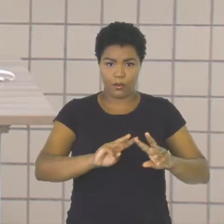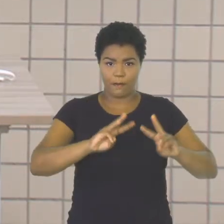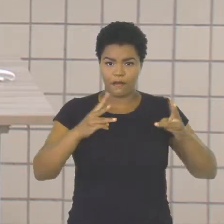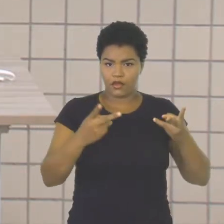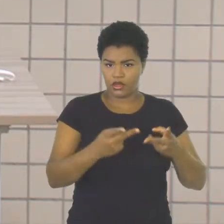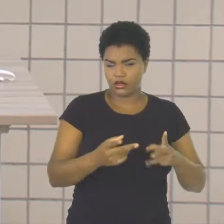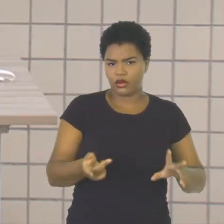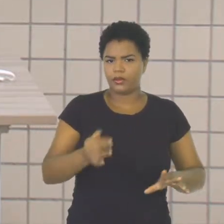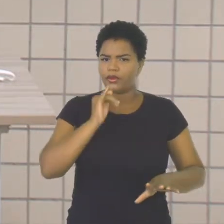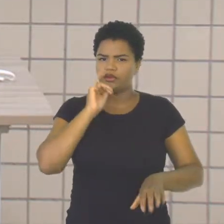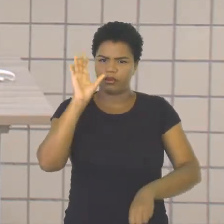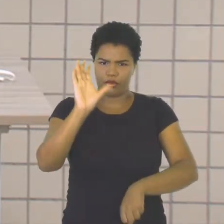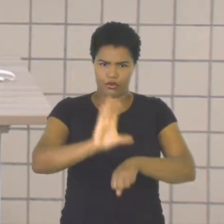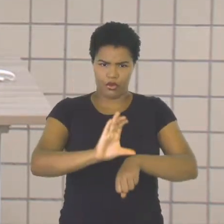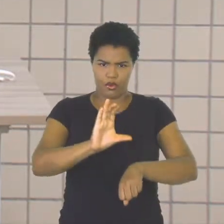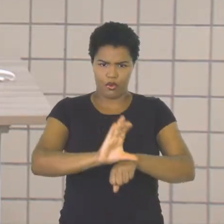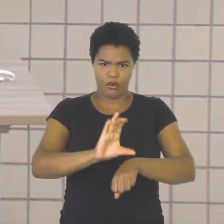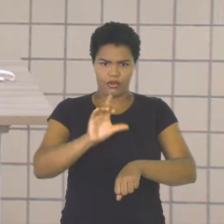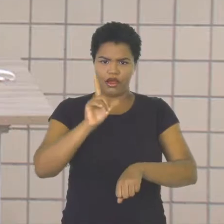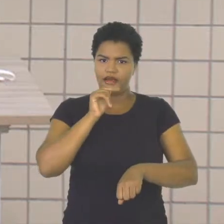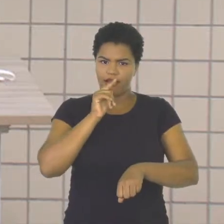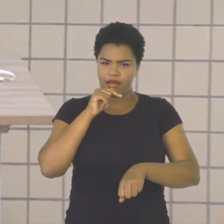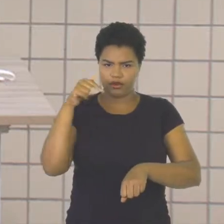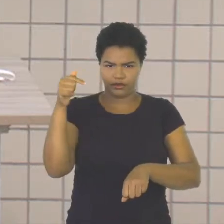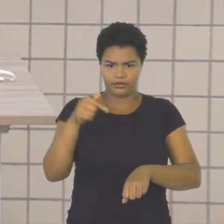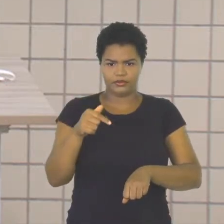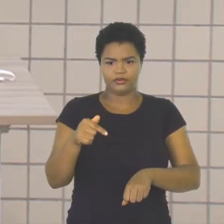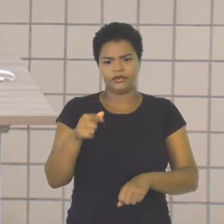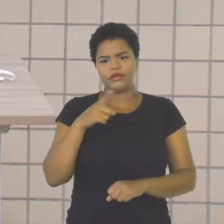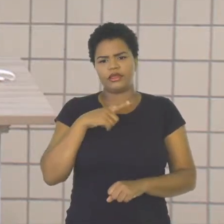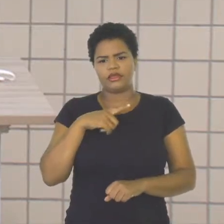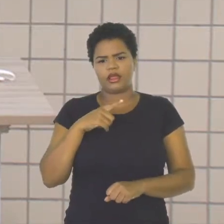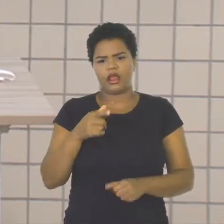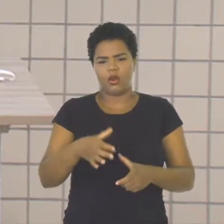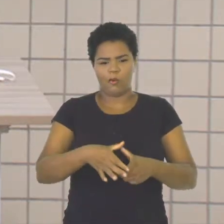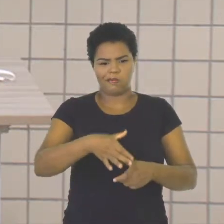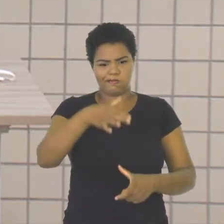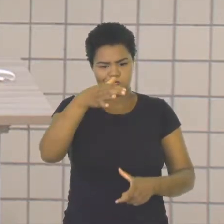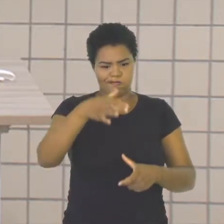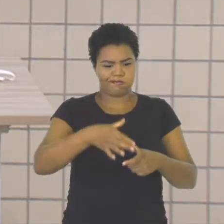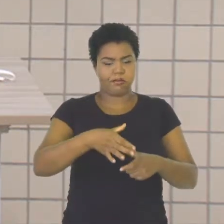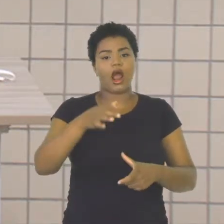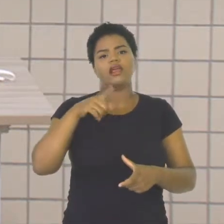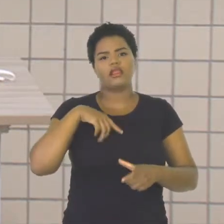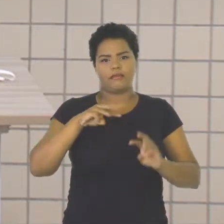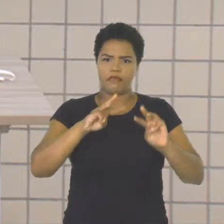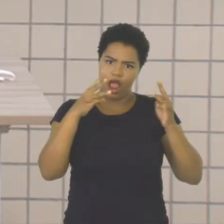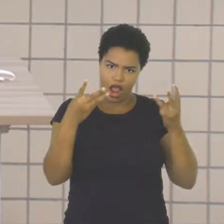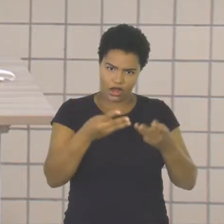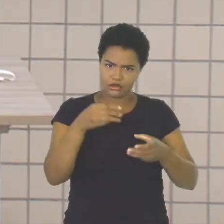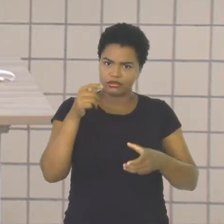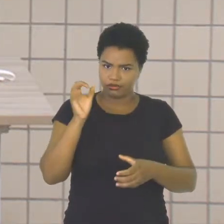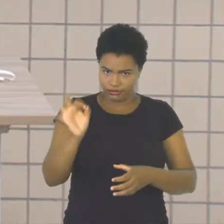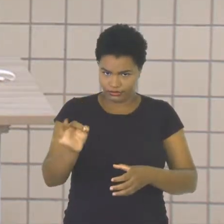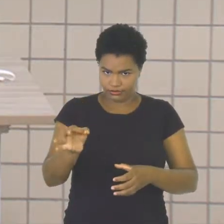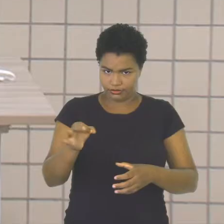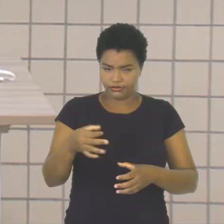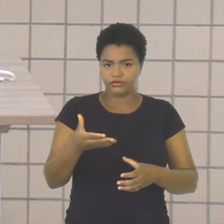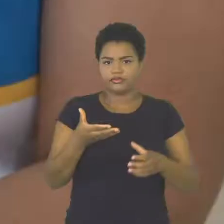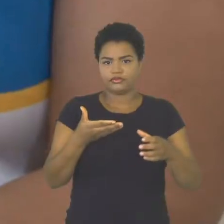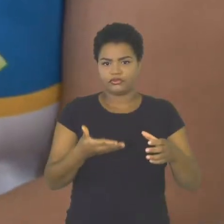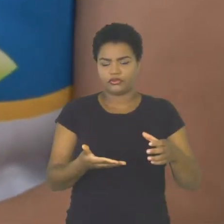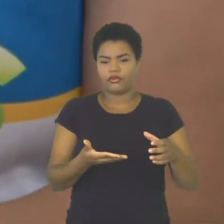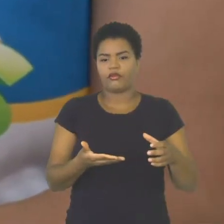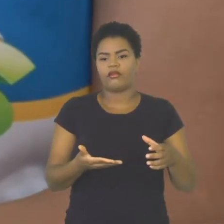gente pode determinar que esse copo de água, ele tem um formato, então ele tem uma massa, não tem? Não tem uma massa?